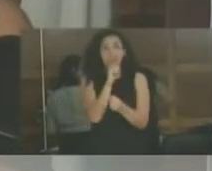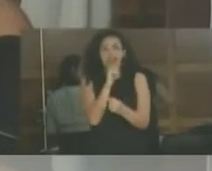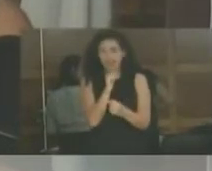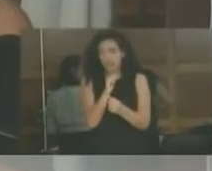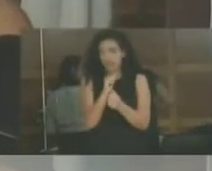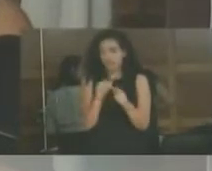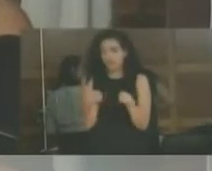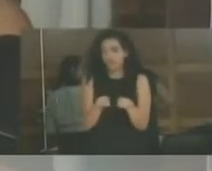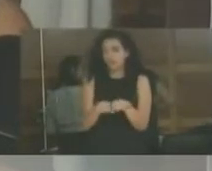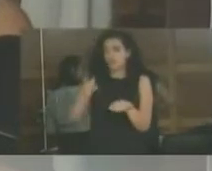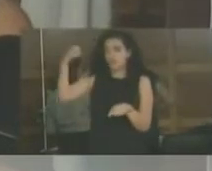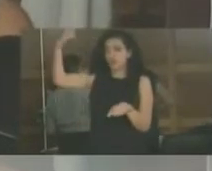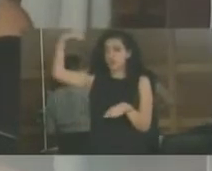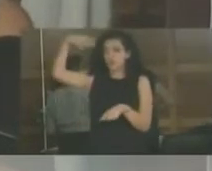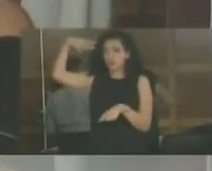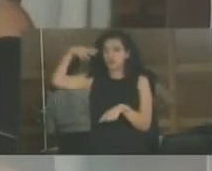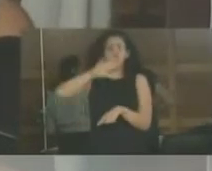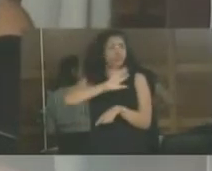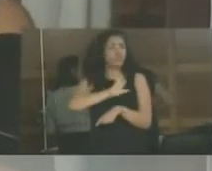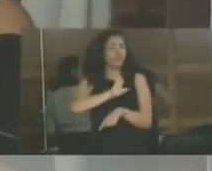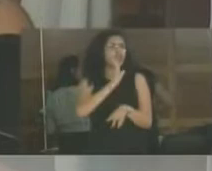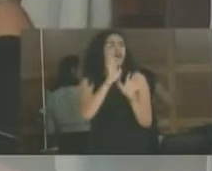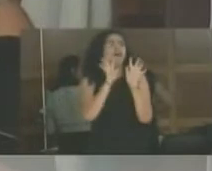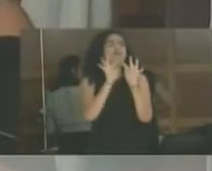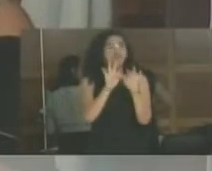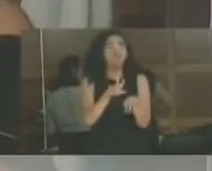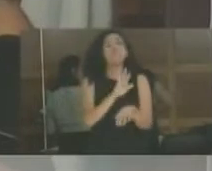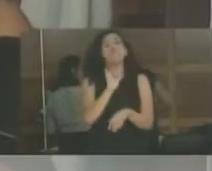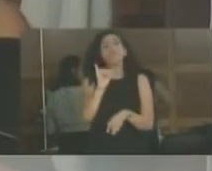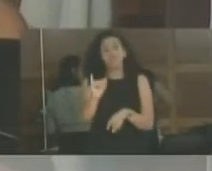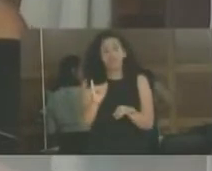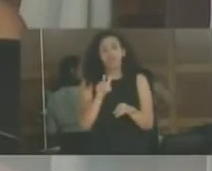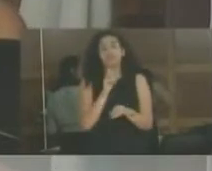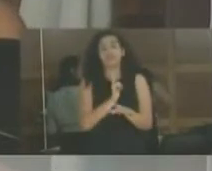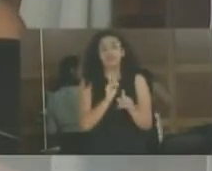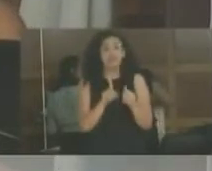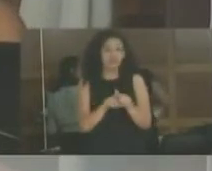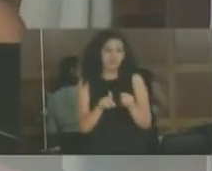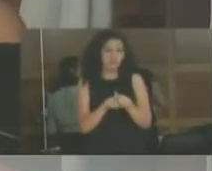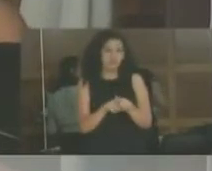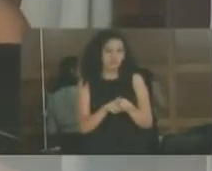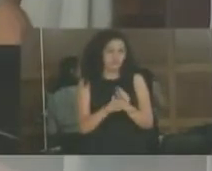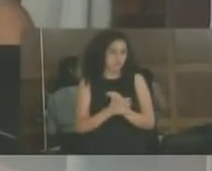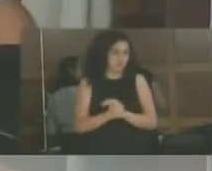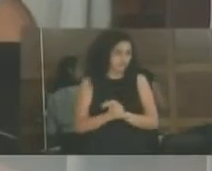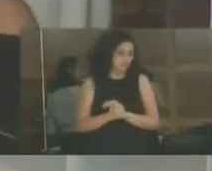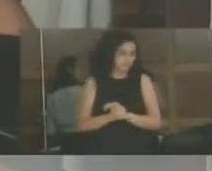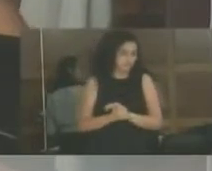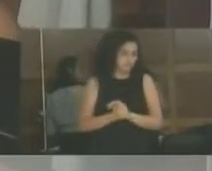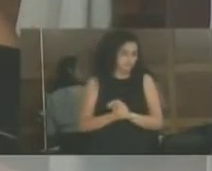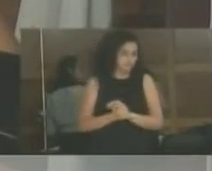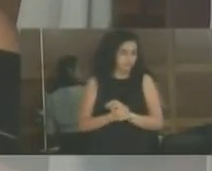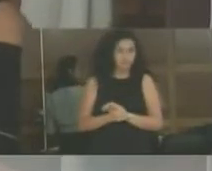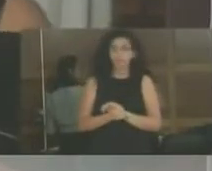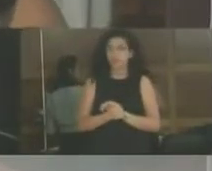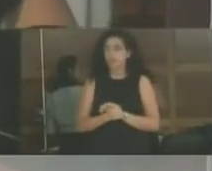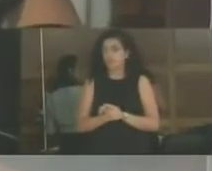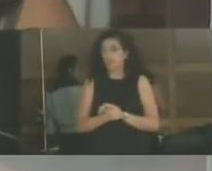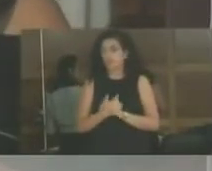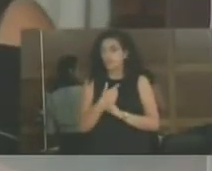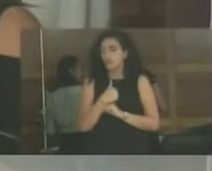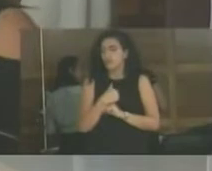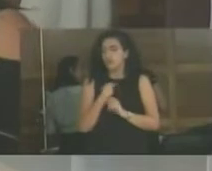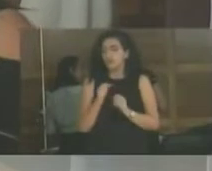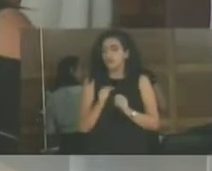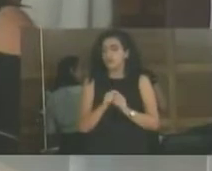já finalizaram, ele vai estar encaminhando também para pôr as LEDs lá nas ruas principais da Ribeira. Né? E eu vou fazer